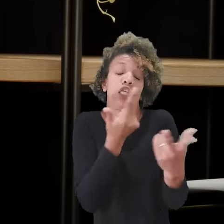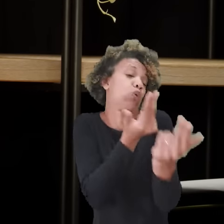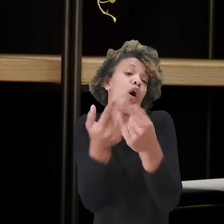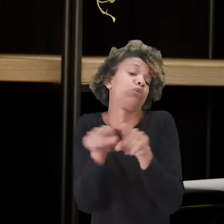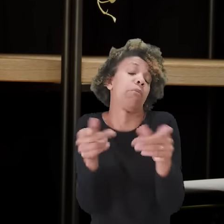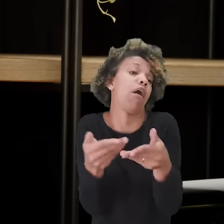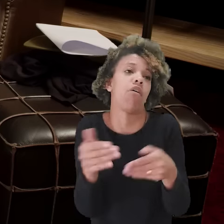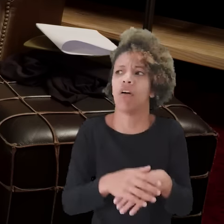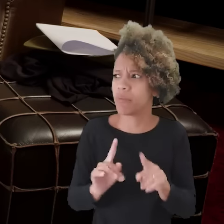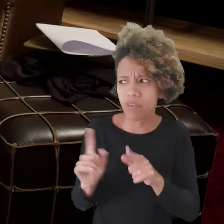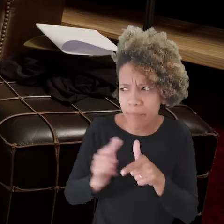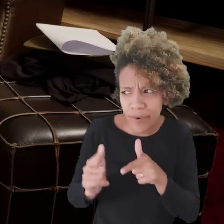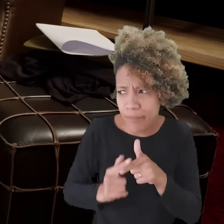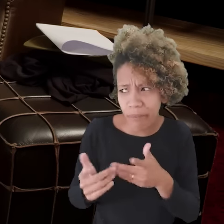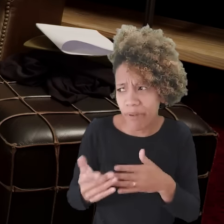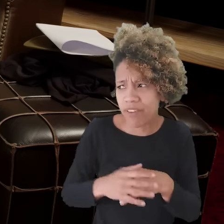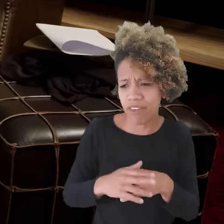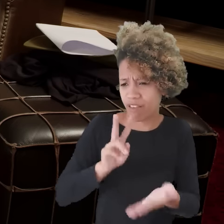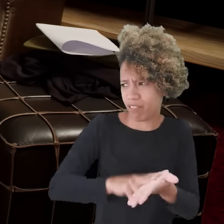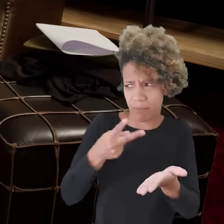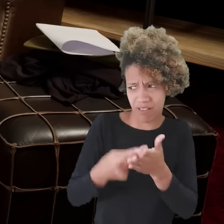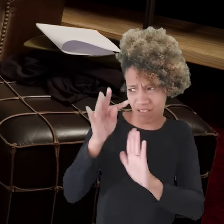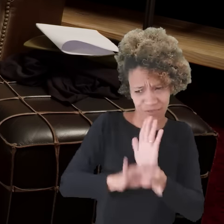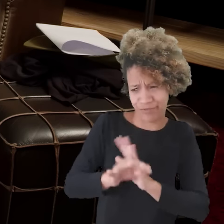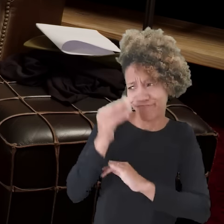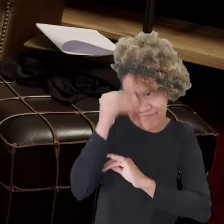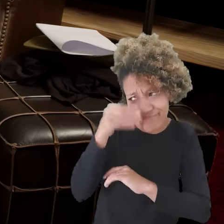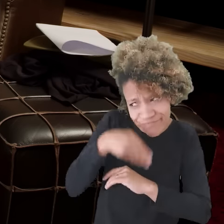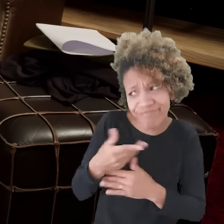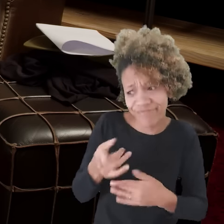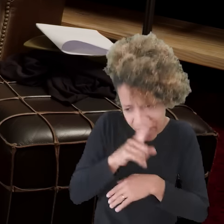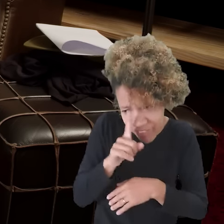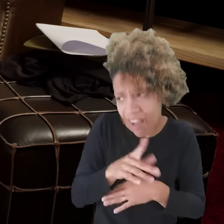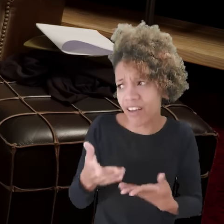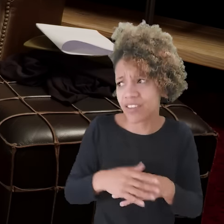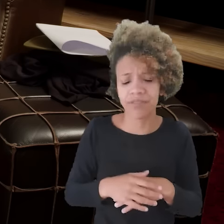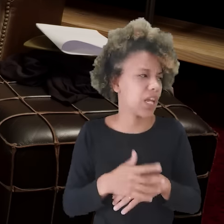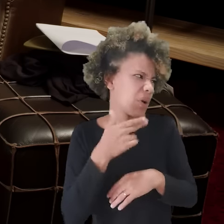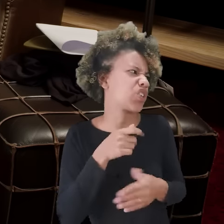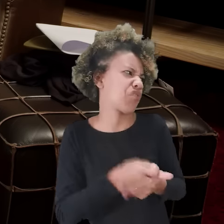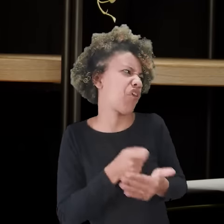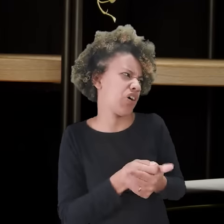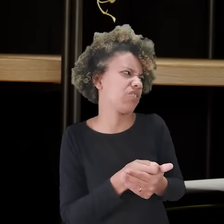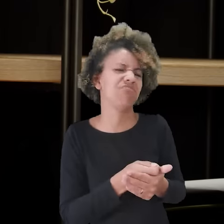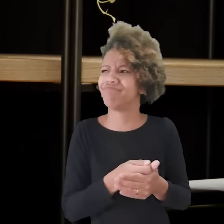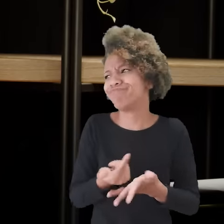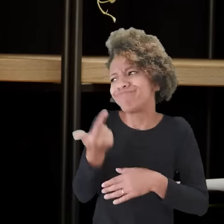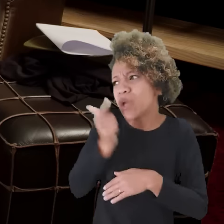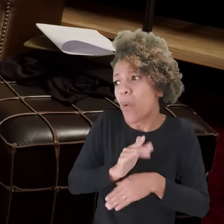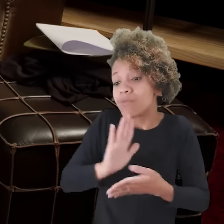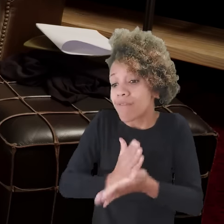E aí a galera problema é que tipo muita gente tem a a interpretação de texto falha né a pessoa que tipo elas forçam